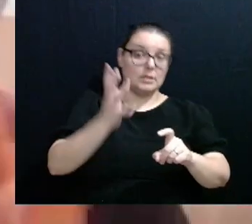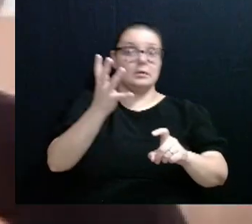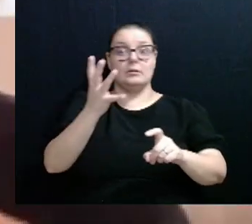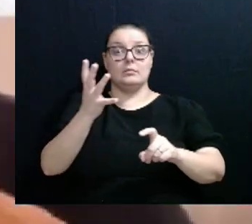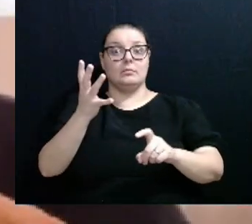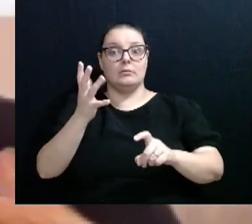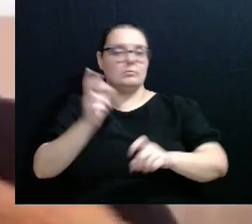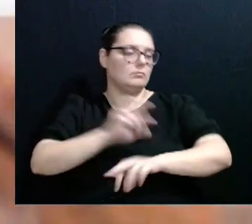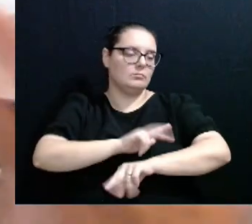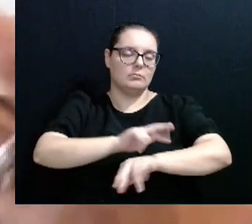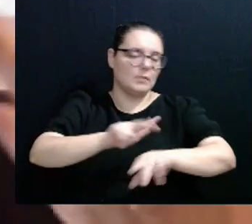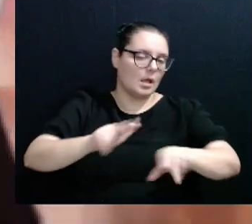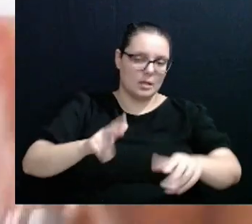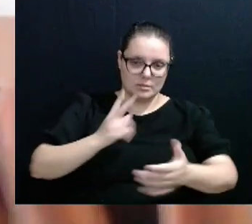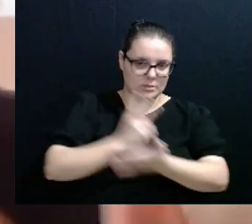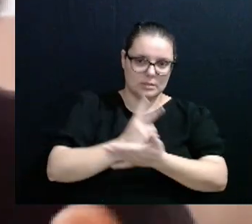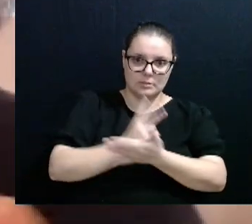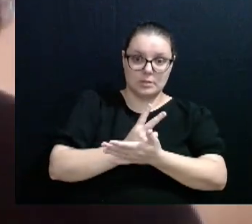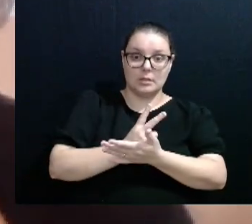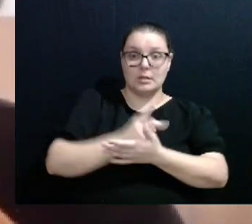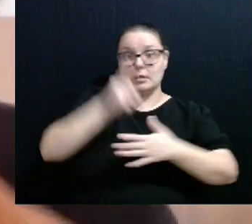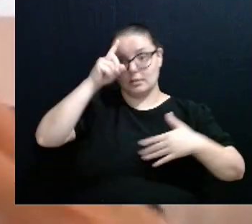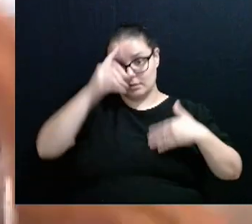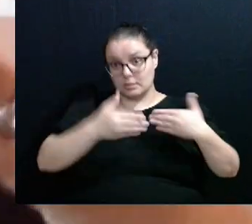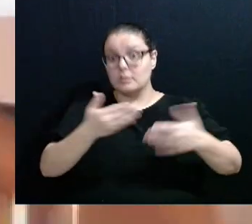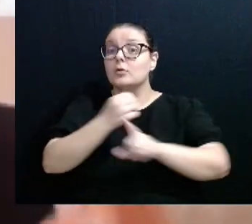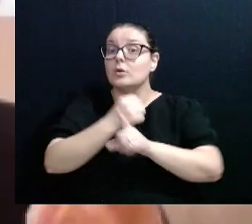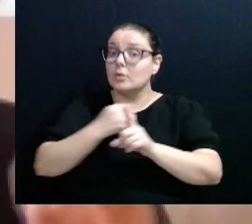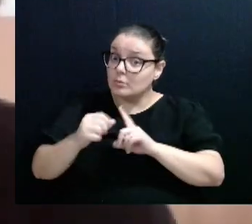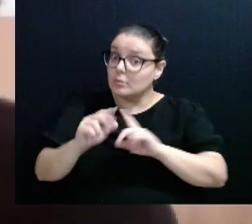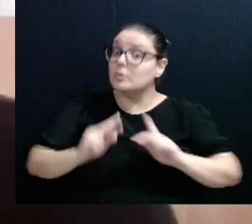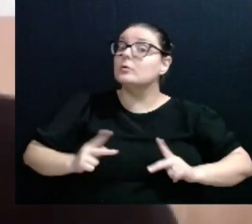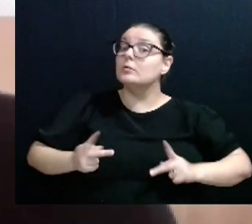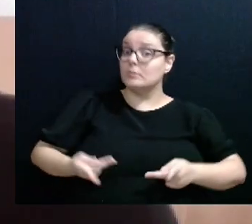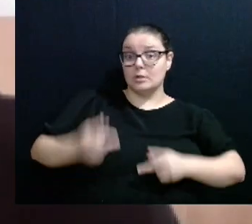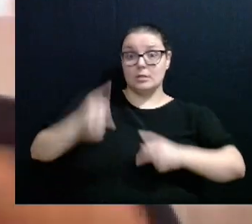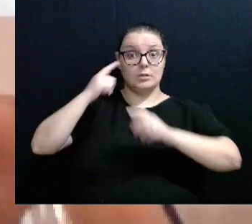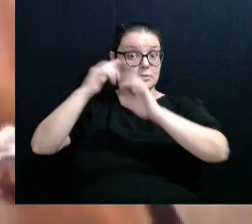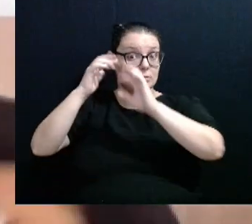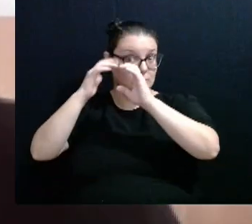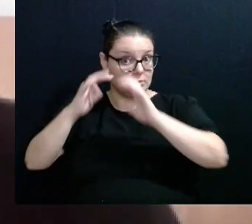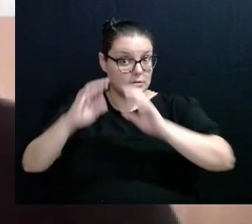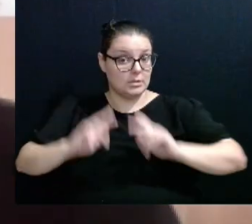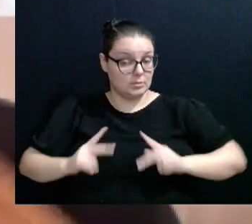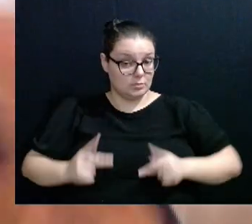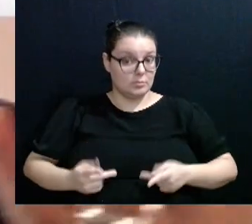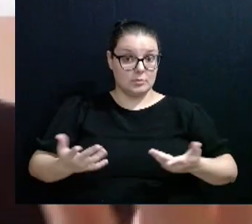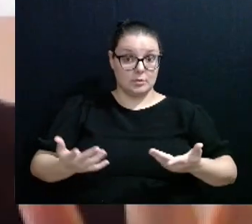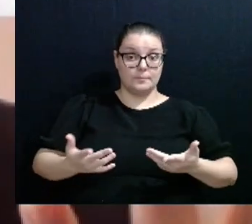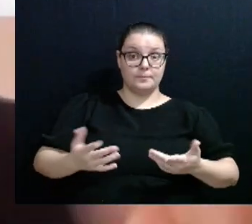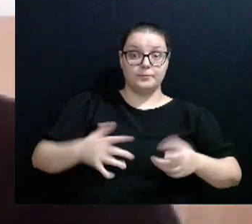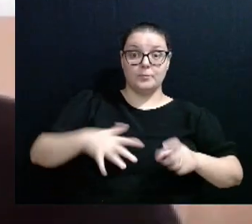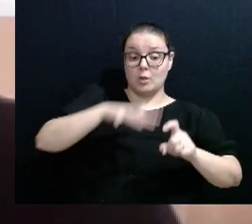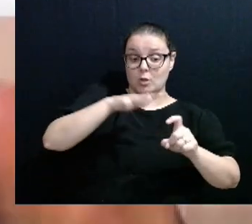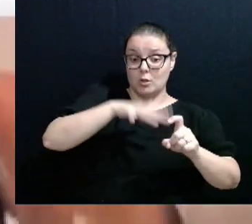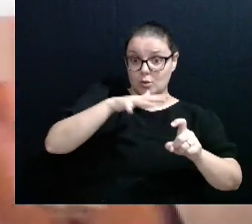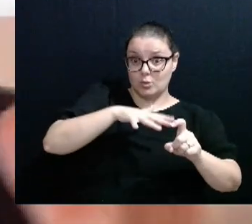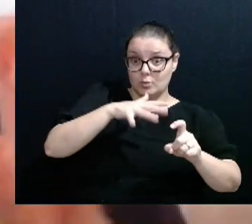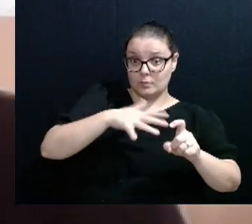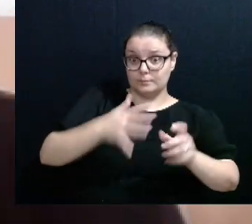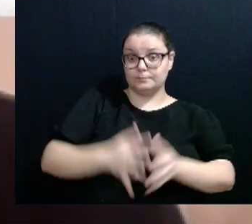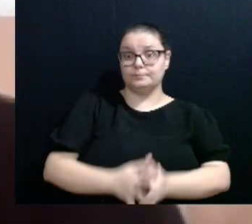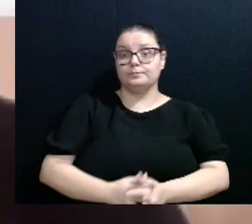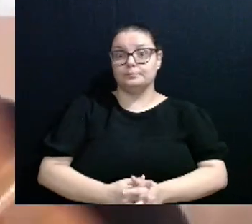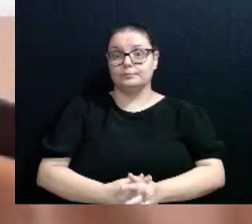né? Isso faz parte da sociedade humana, do cérebro humano. Um mito que eu